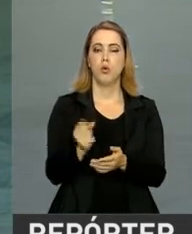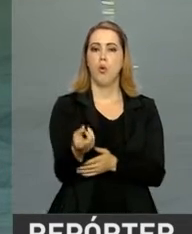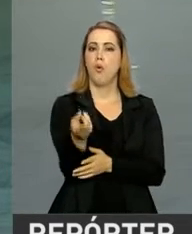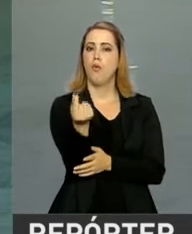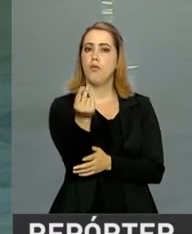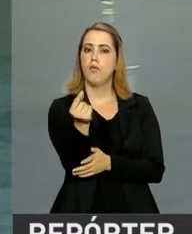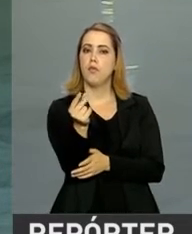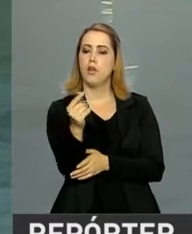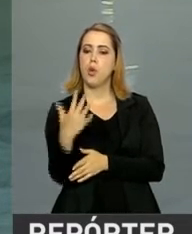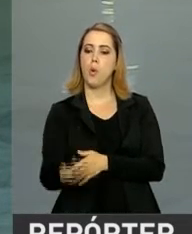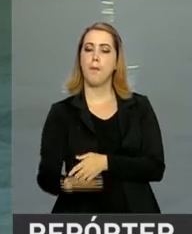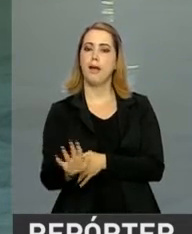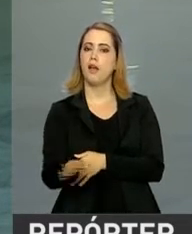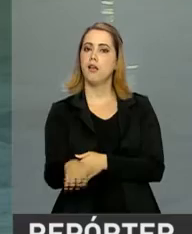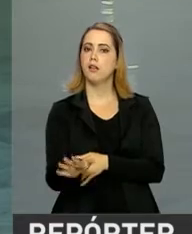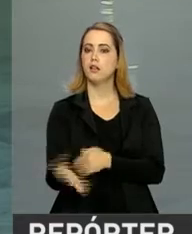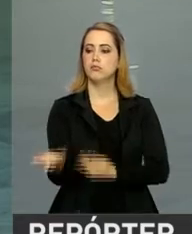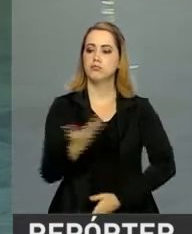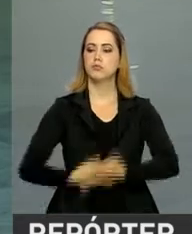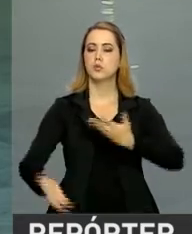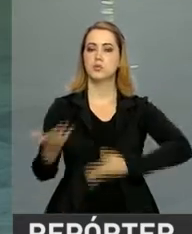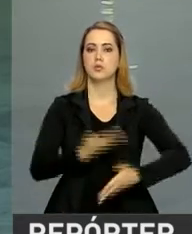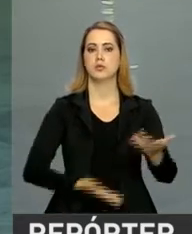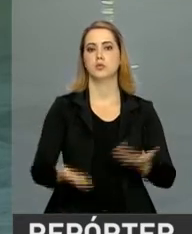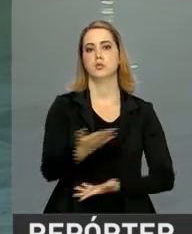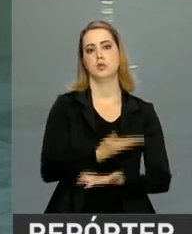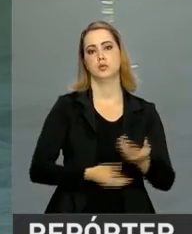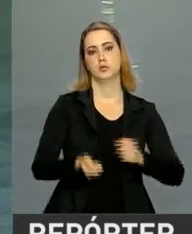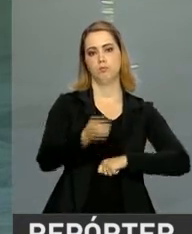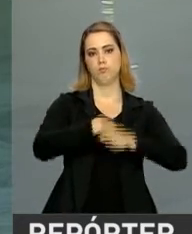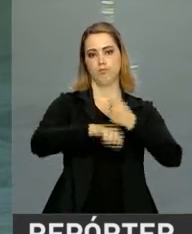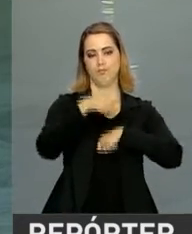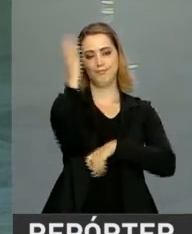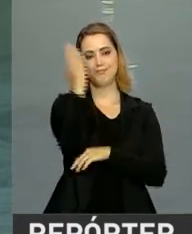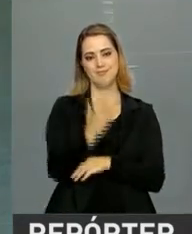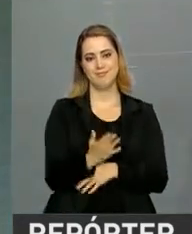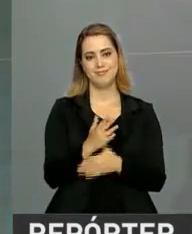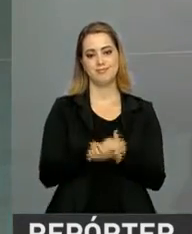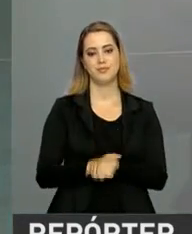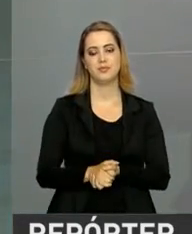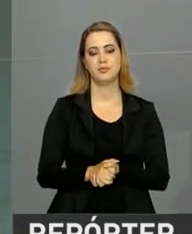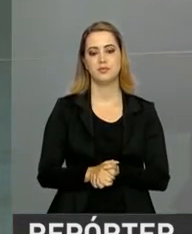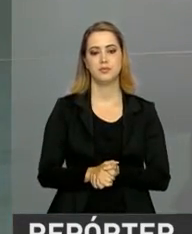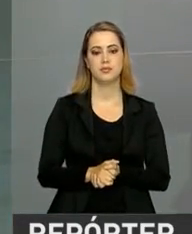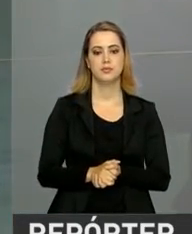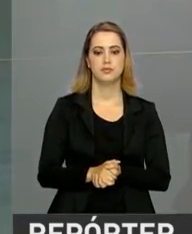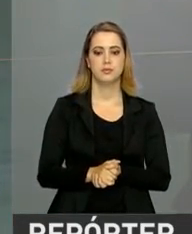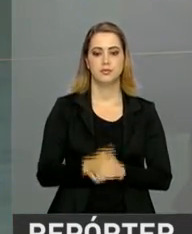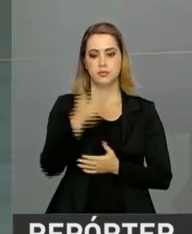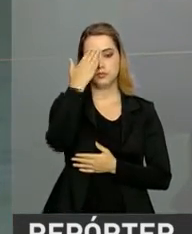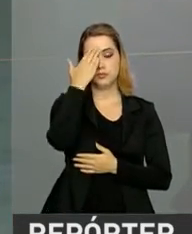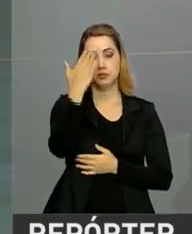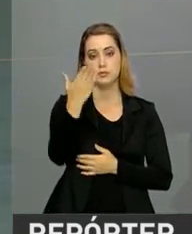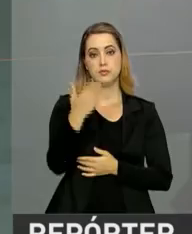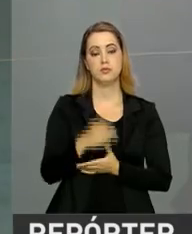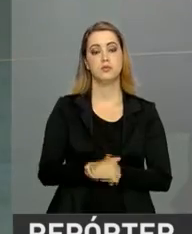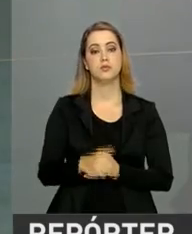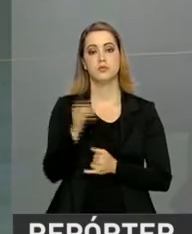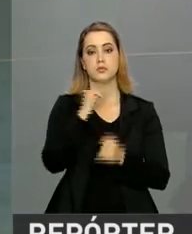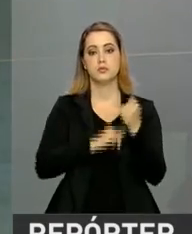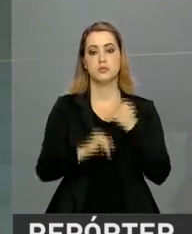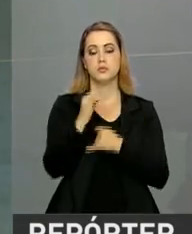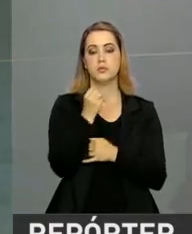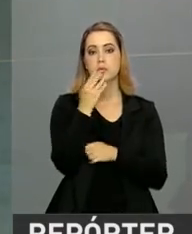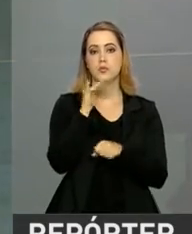para as pessoas movimentarem a economia brasileira foto com você no estúdio zé luis obrigado paulo la sálvia pelas informações